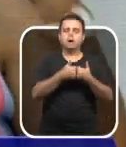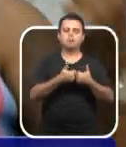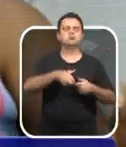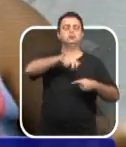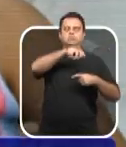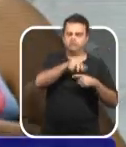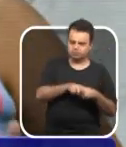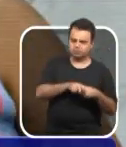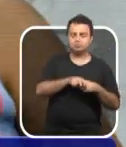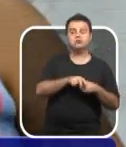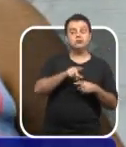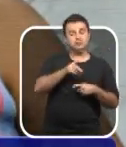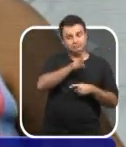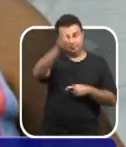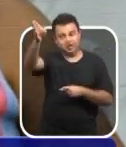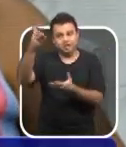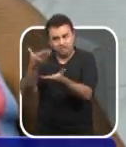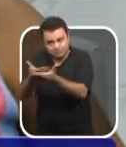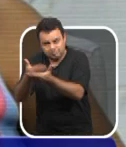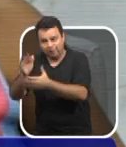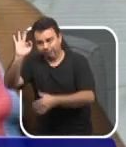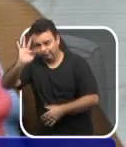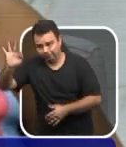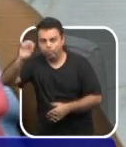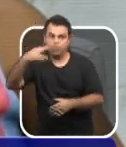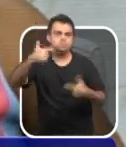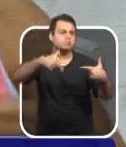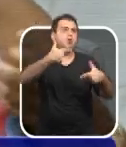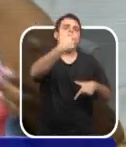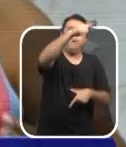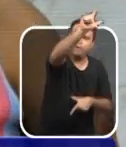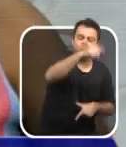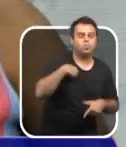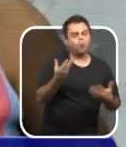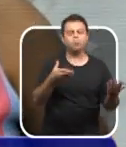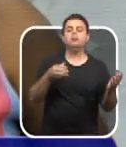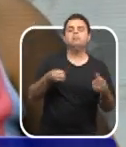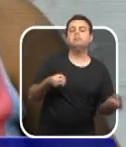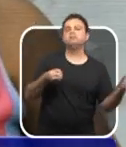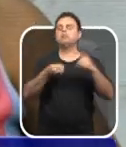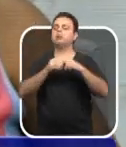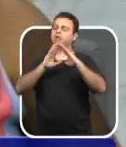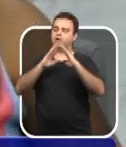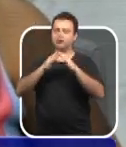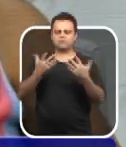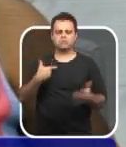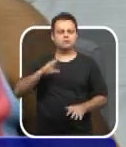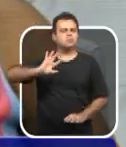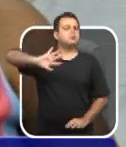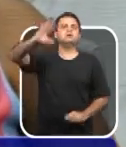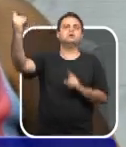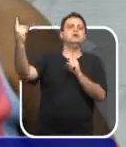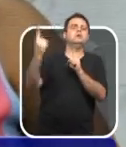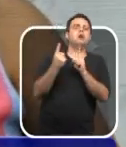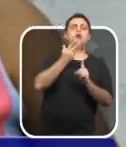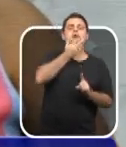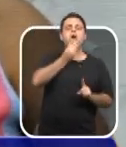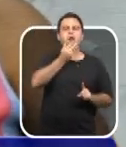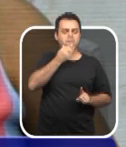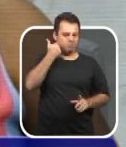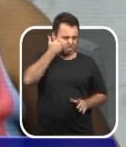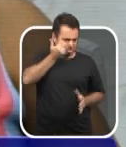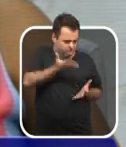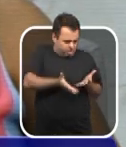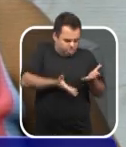que ir para uma outra jornada de trabalho, ou para uma faculdade, ou para a sua casa, e você se deparar com um